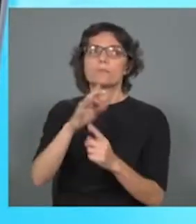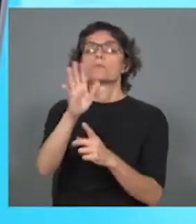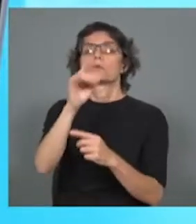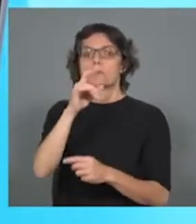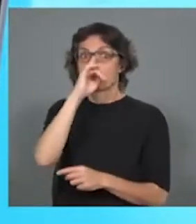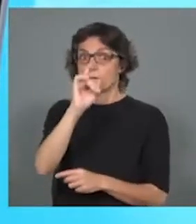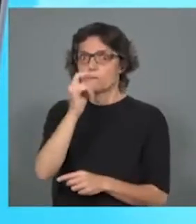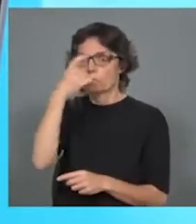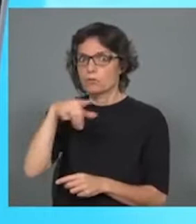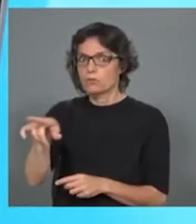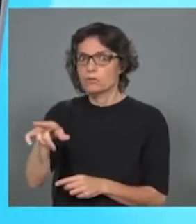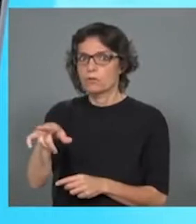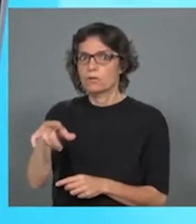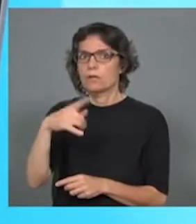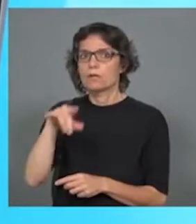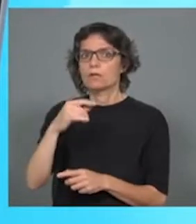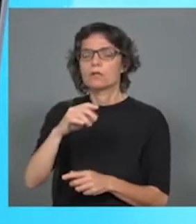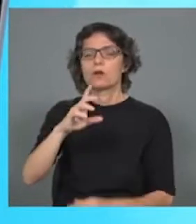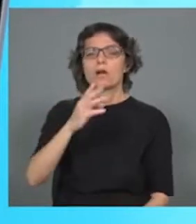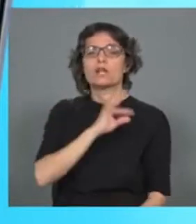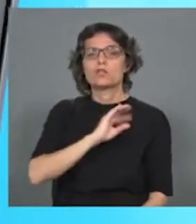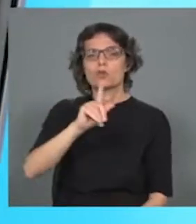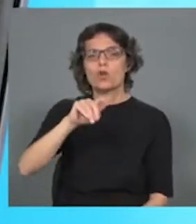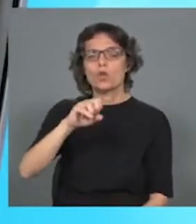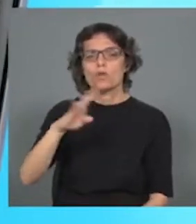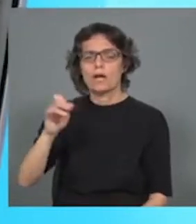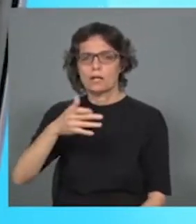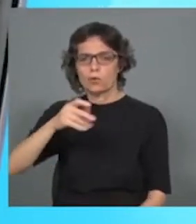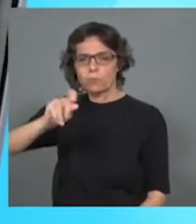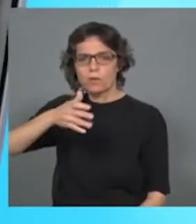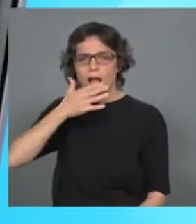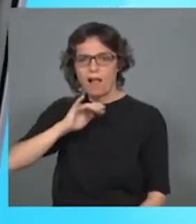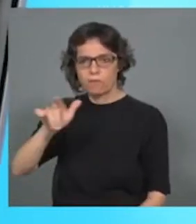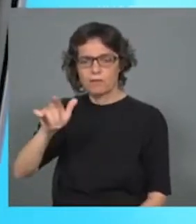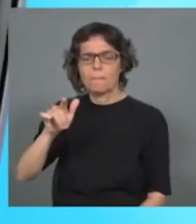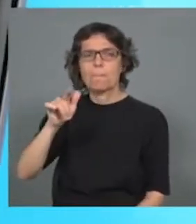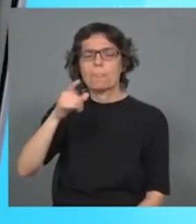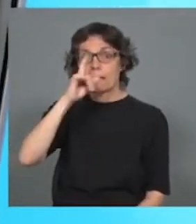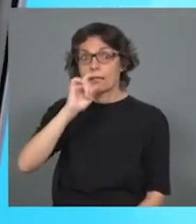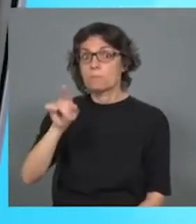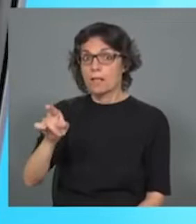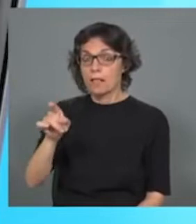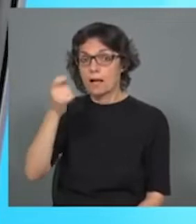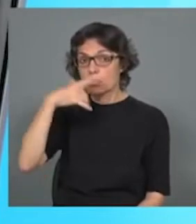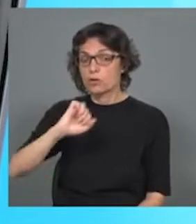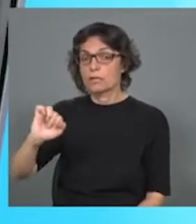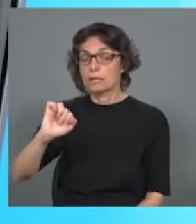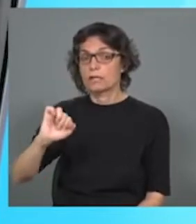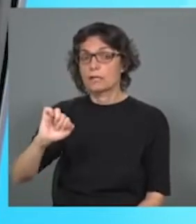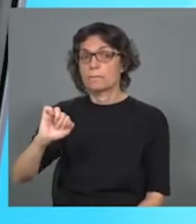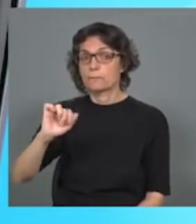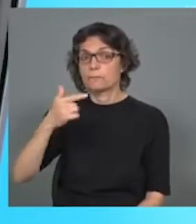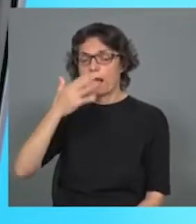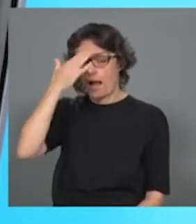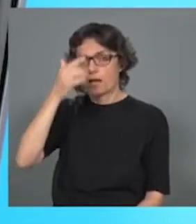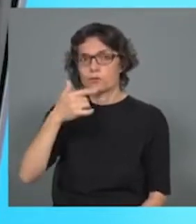exemplo, de uma das histórias que nós partilhámos, que foi a história do Sr. Leonardo, de Évora, e que foi uma das histórias que eu sei que terá ficado no